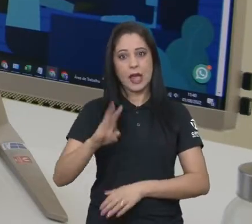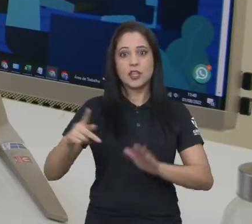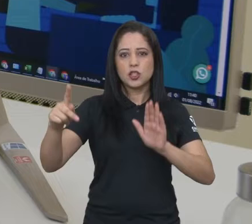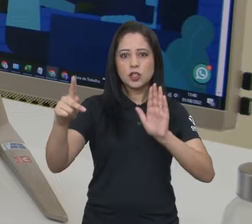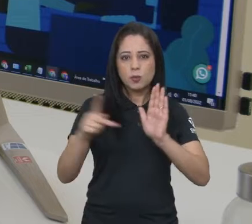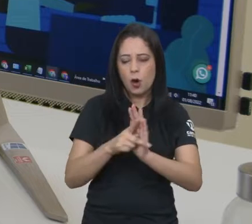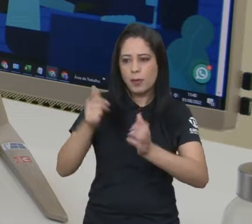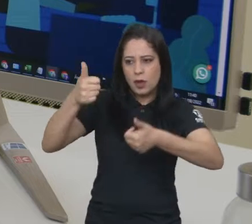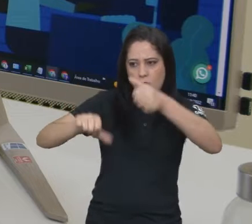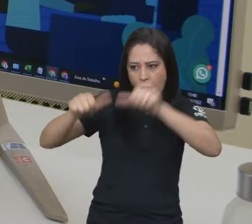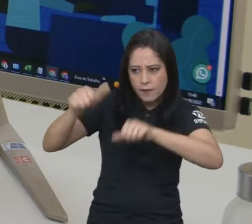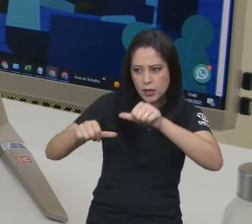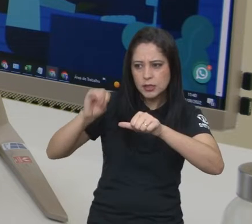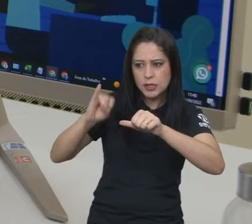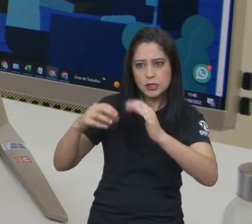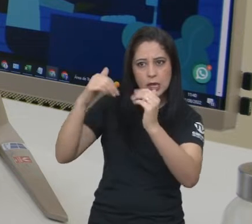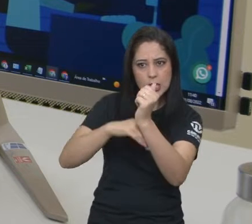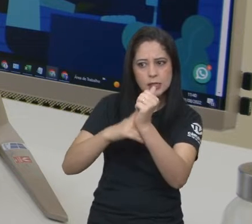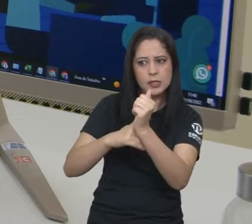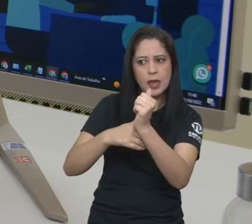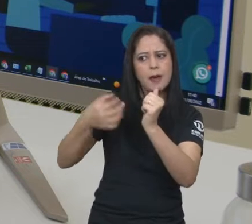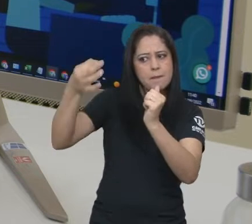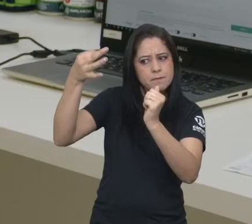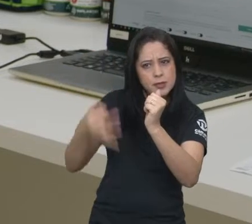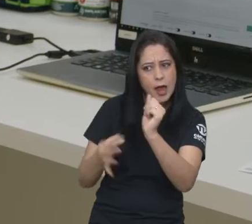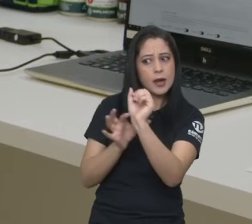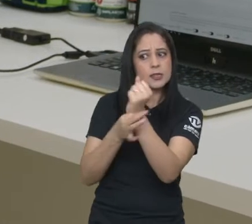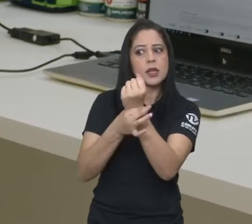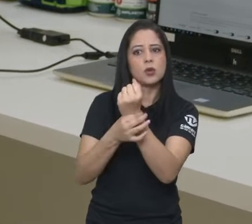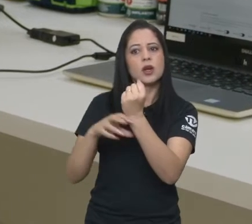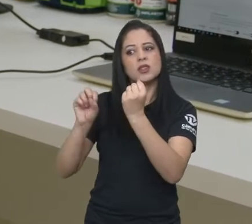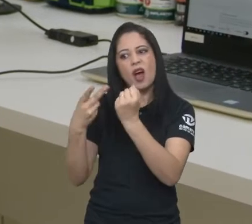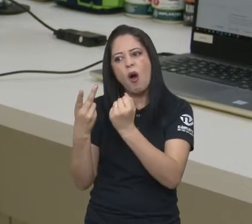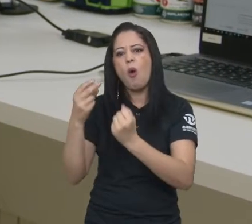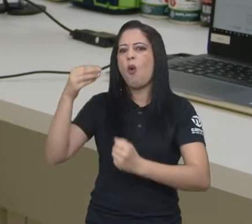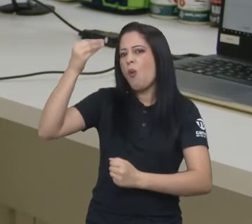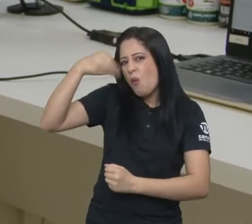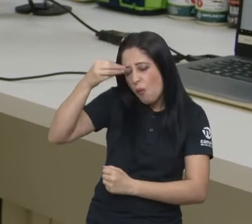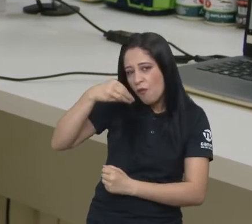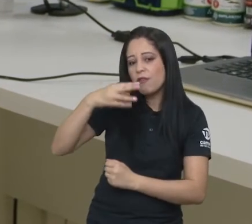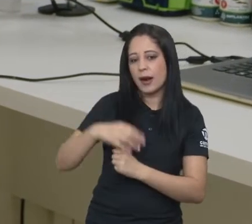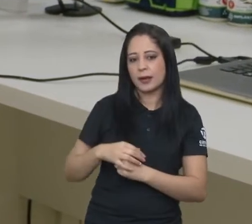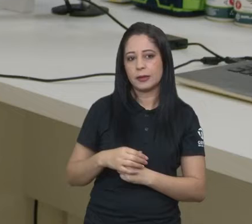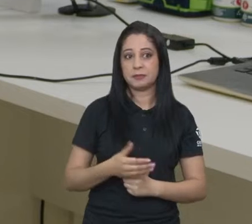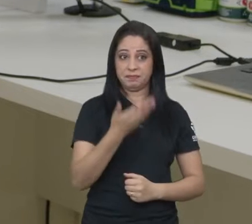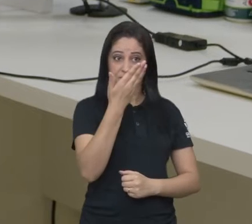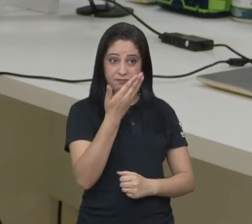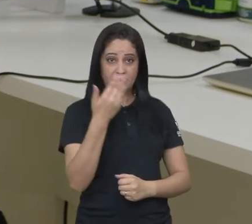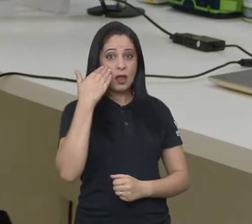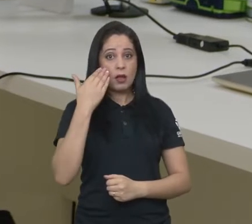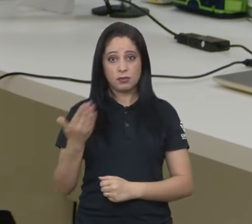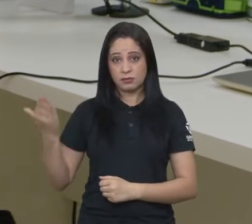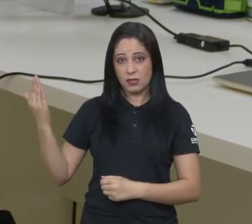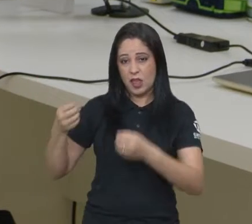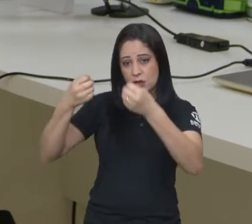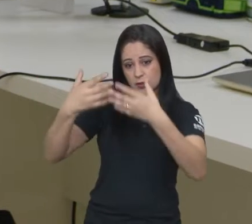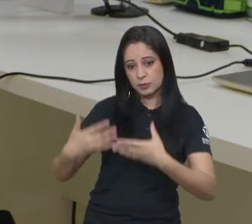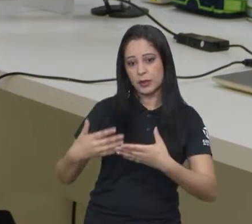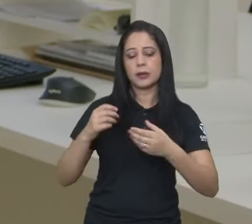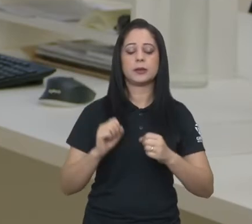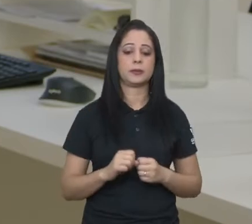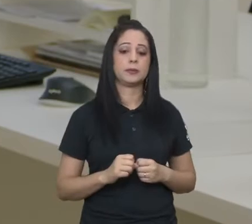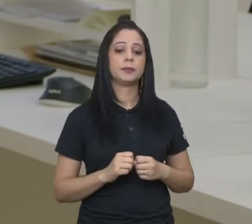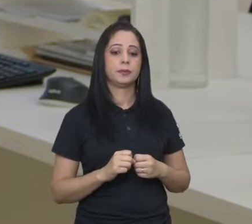para verificar se a senha é ou não segura. Este especialista em TI reforça alguns cuidados na hora de